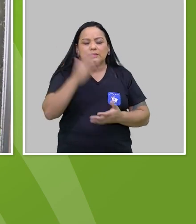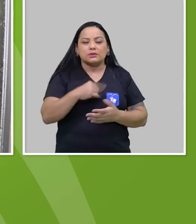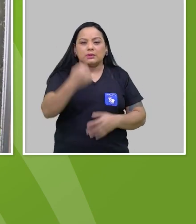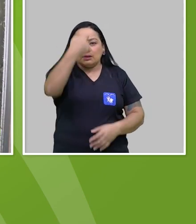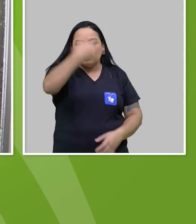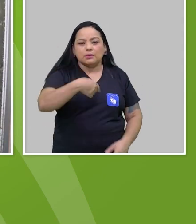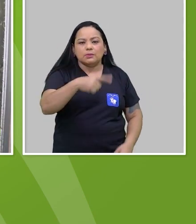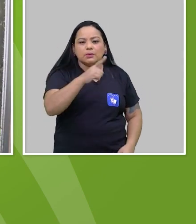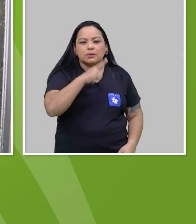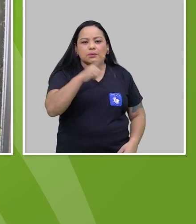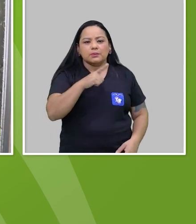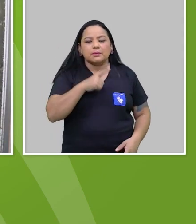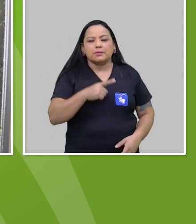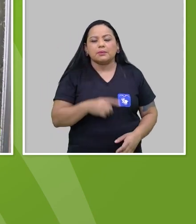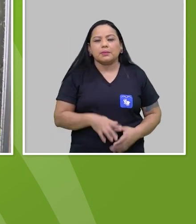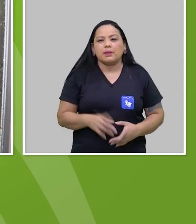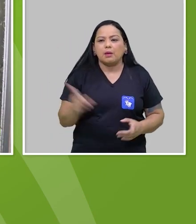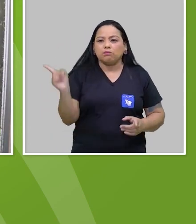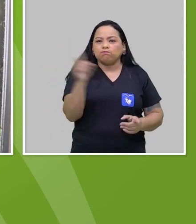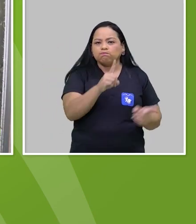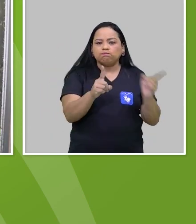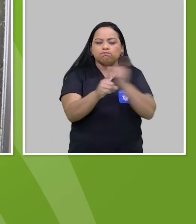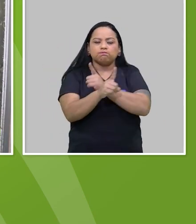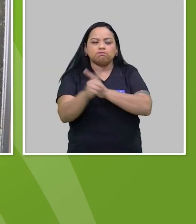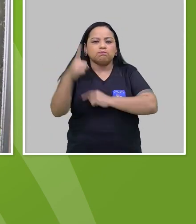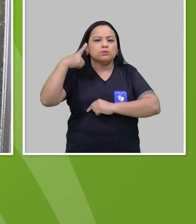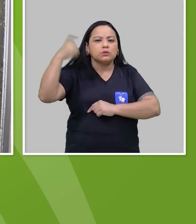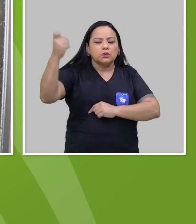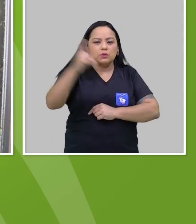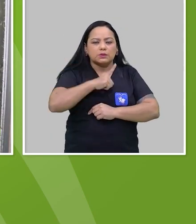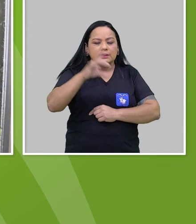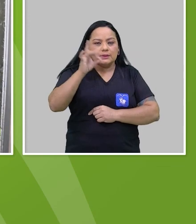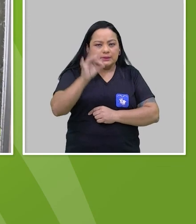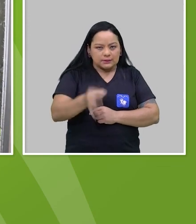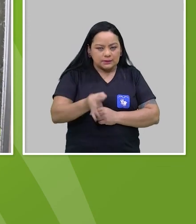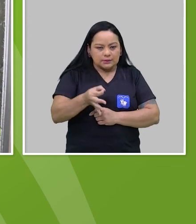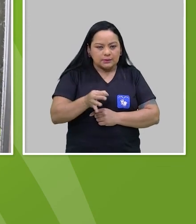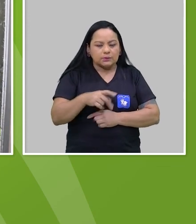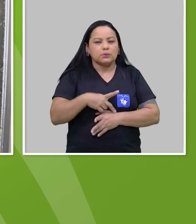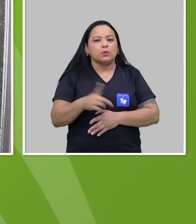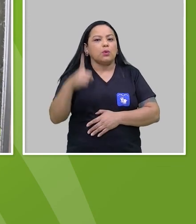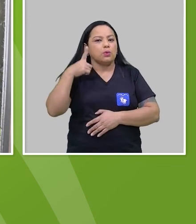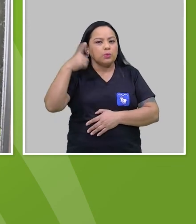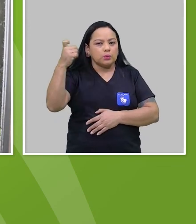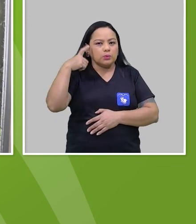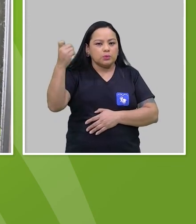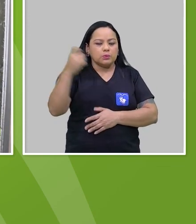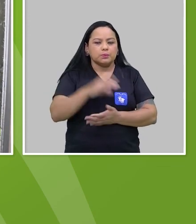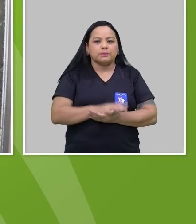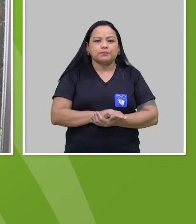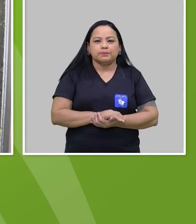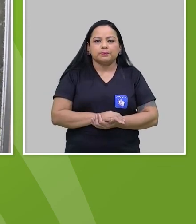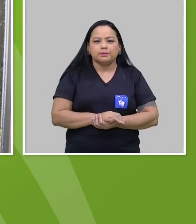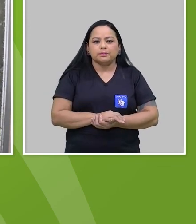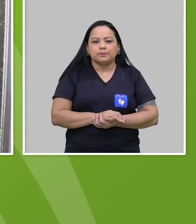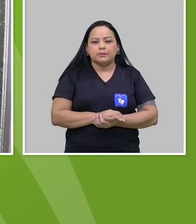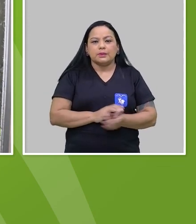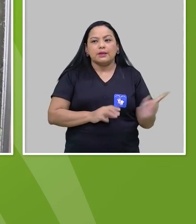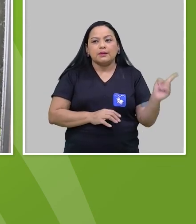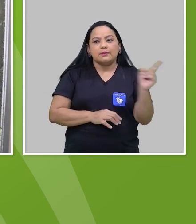tenho a reflexão do som, certo? O som ele